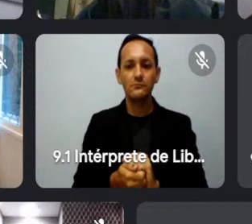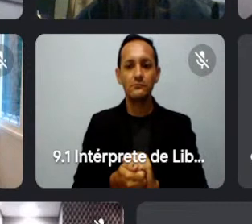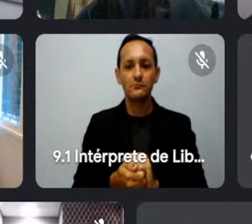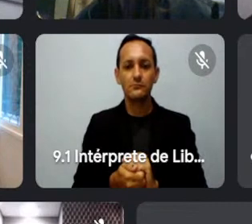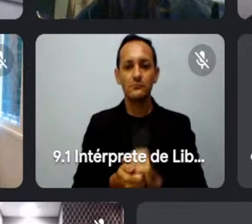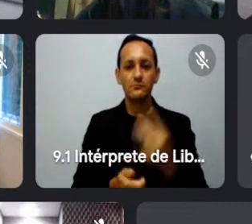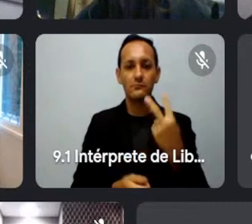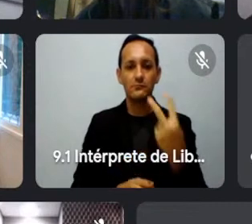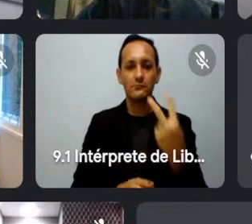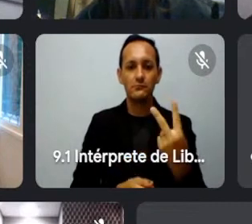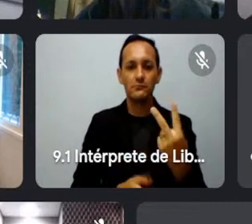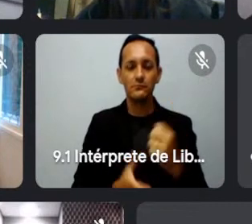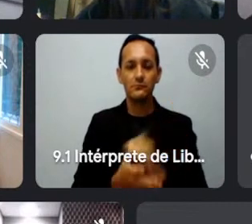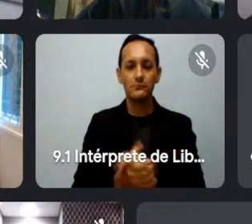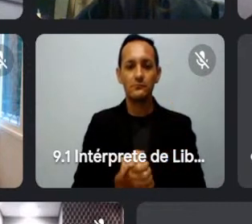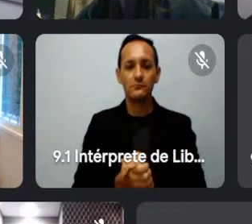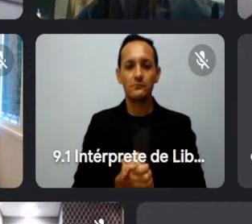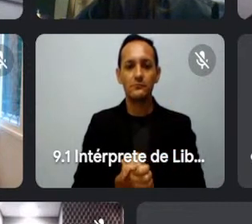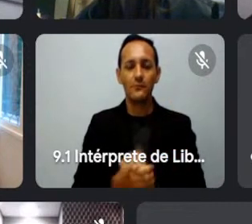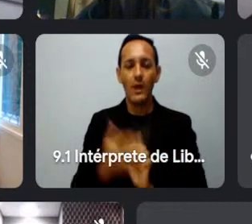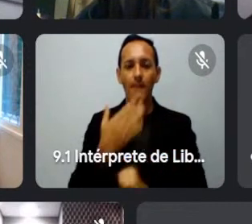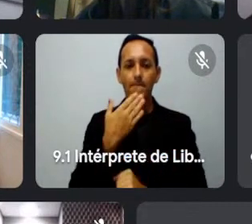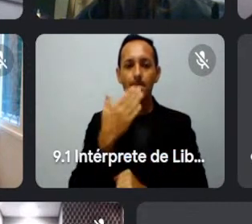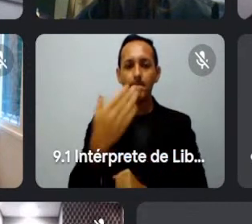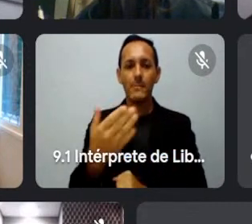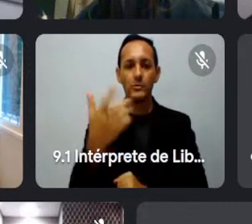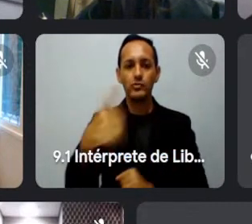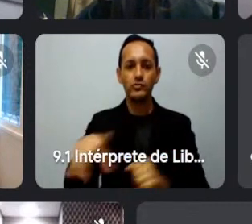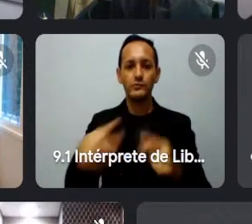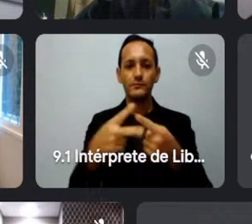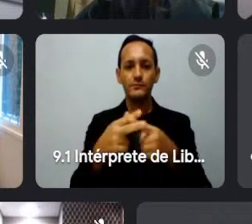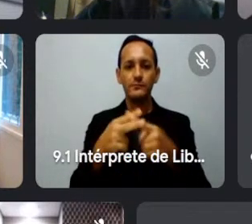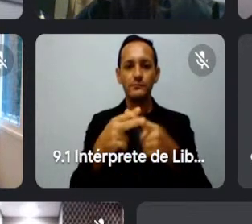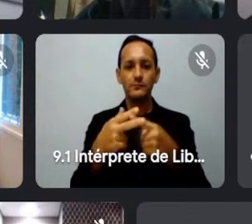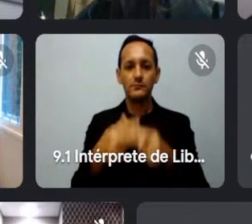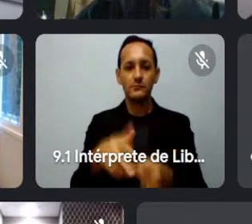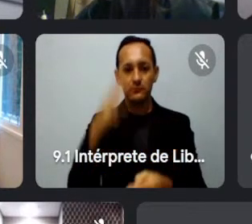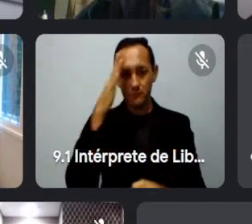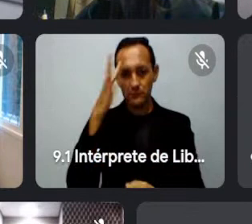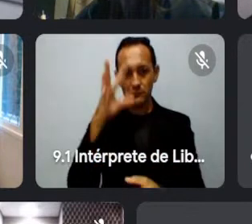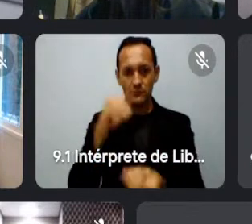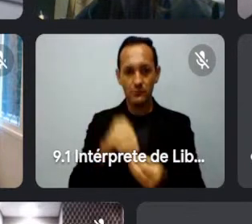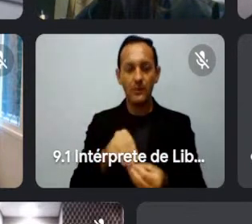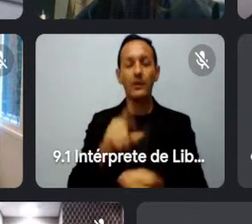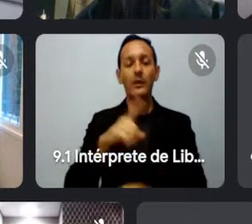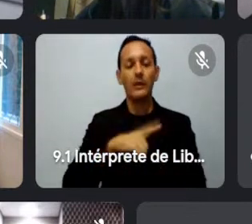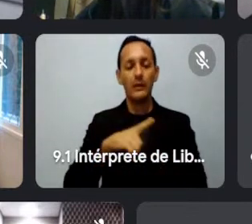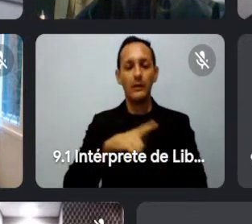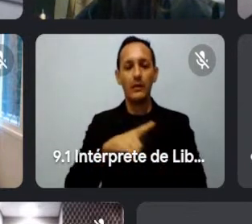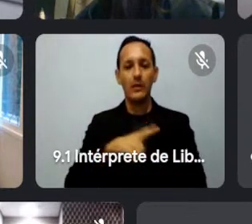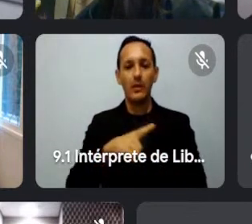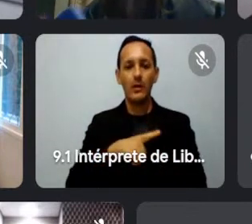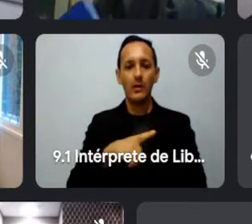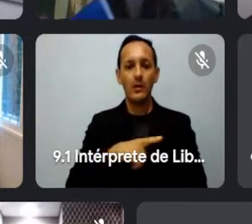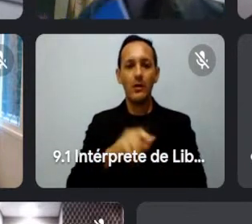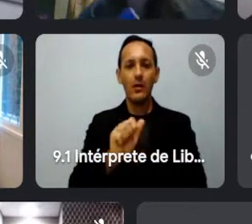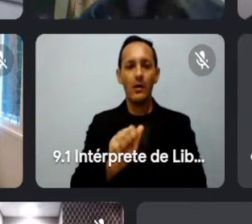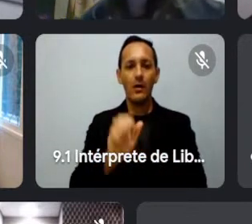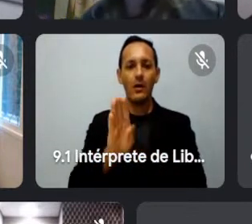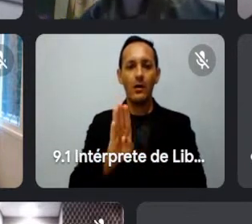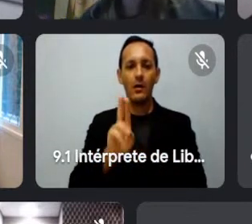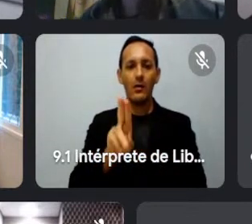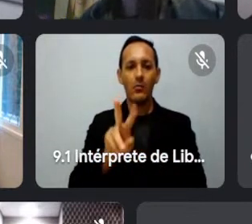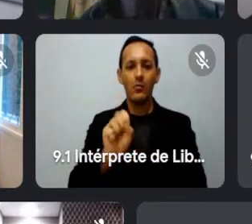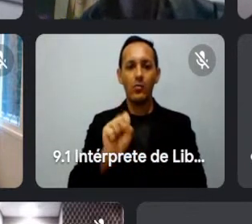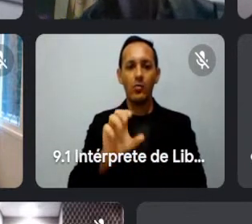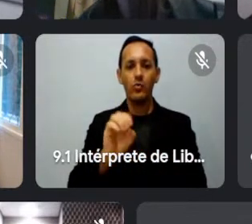os dois pontos perde na reforma porque impede aqui hoje o abuso de poder político e a